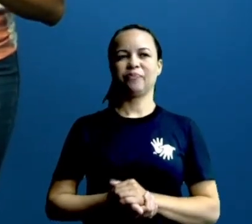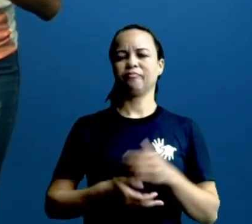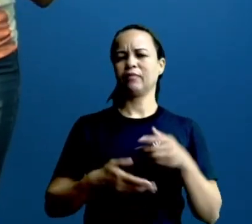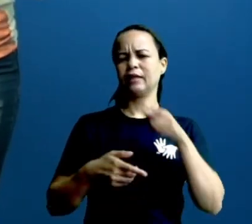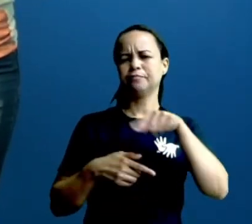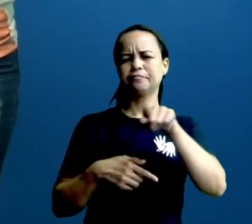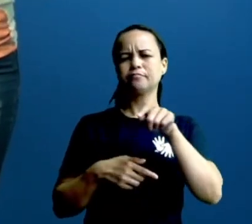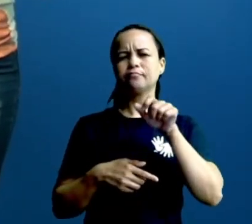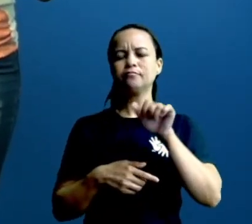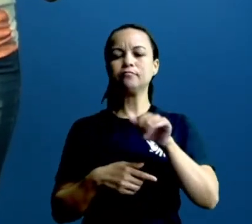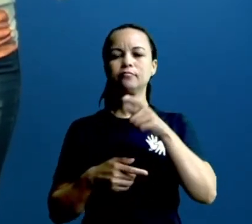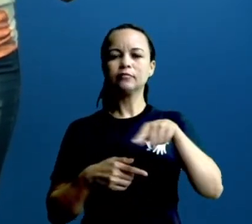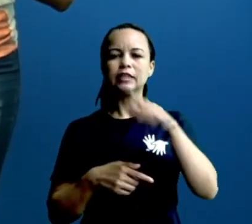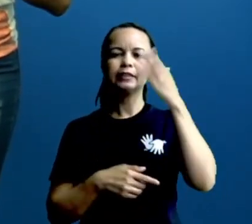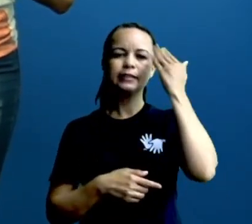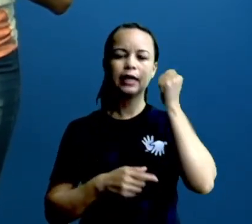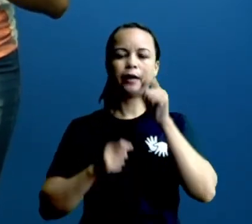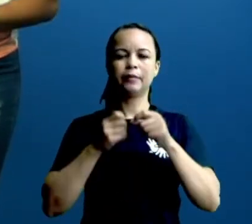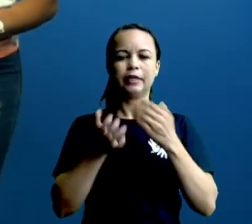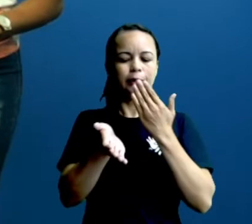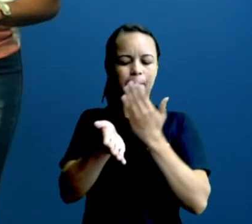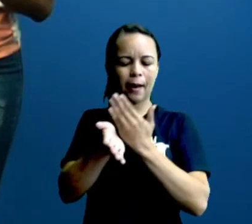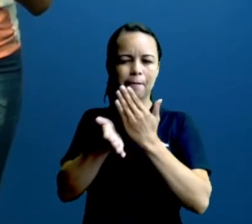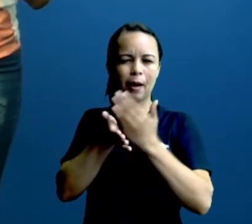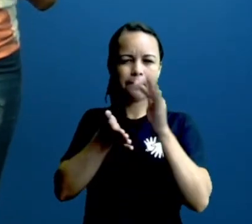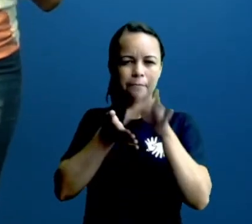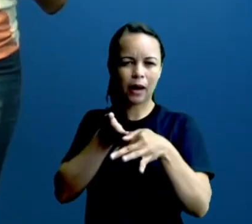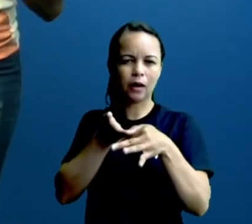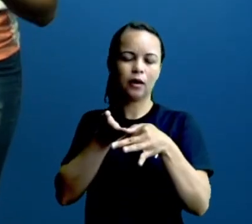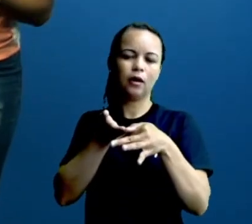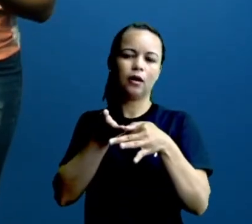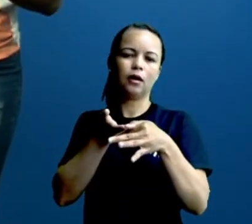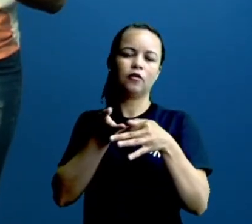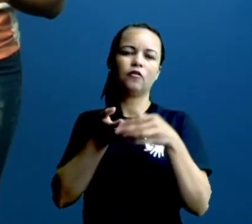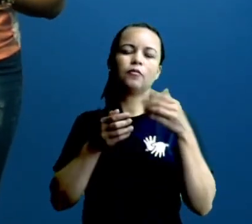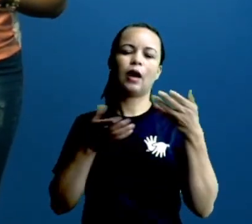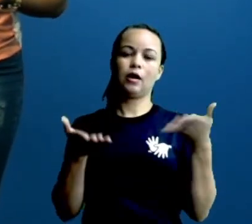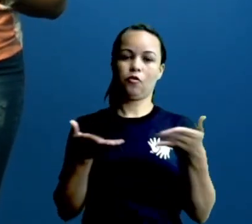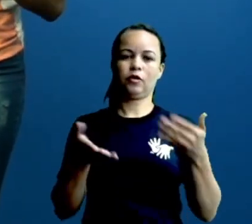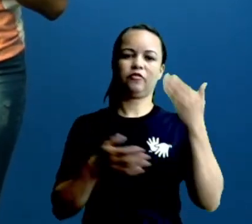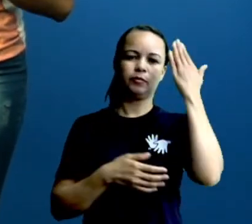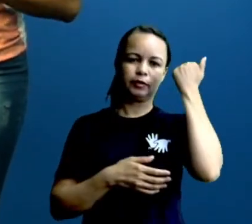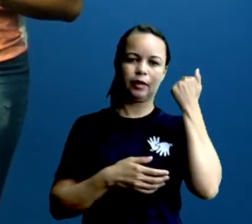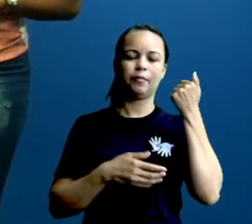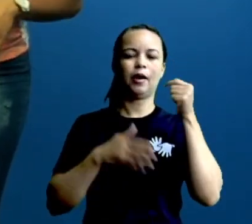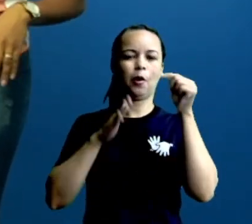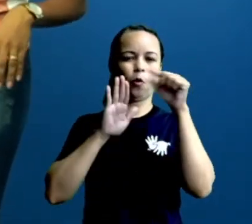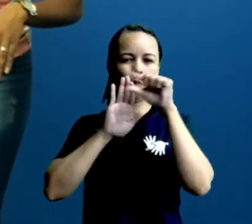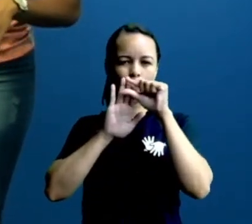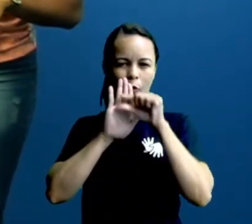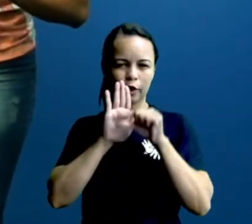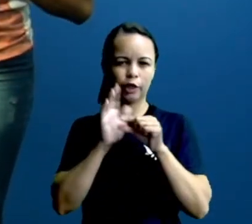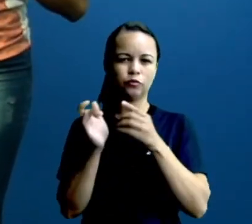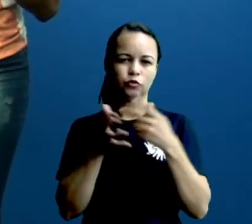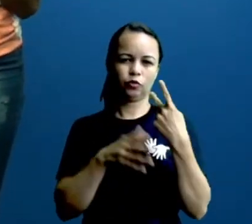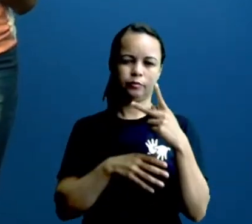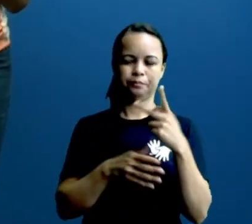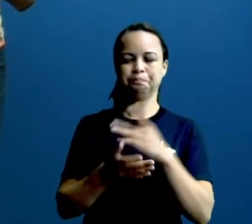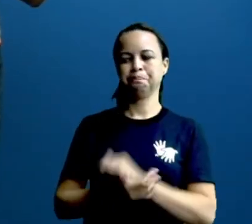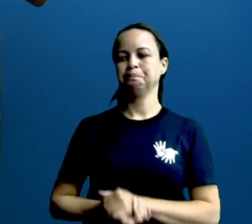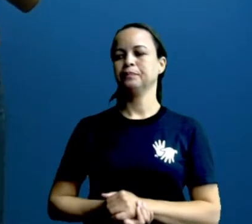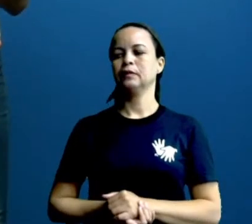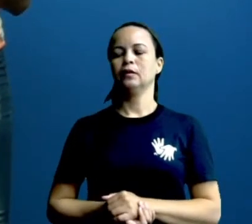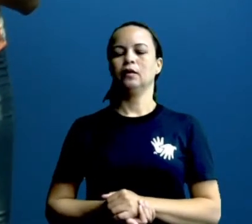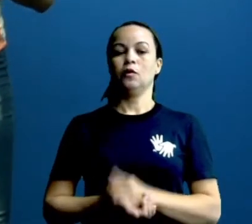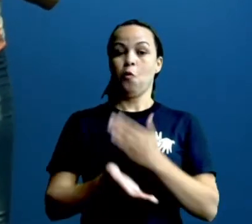lógica está entre ter um início, ter um meio e ter um fim, vamos saber um pouquinho sobre isso, certo?